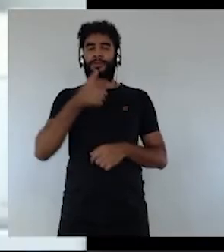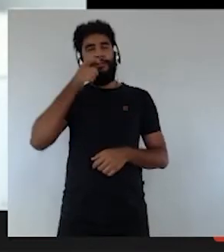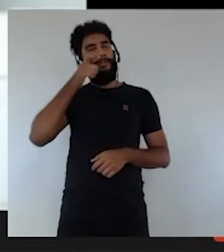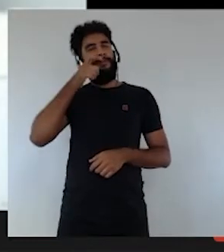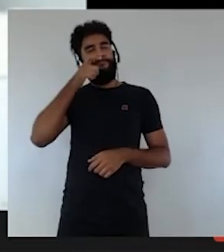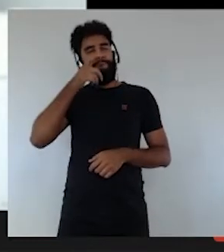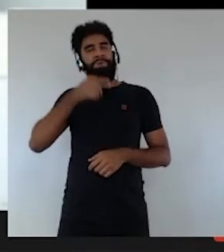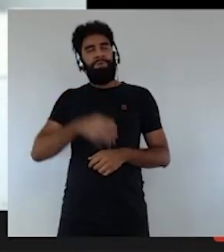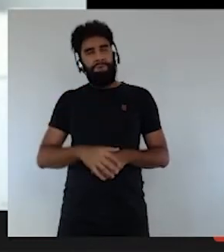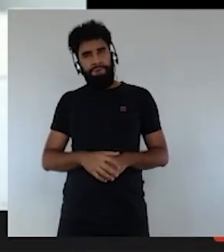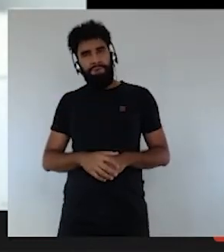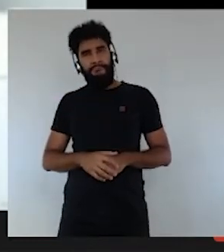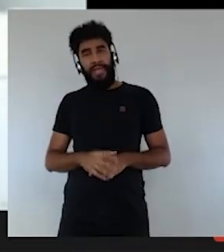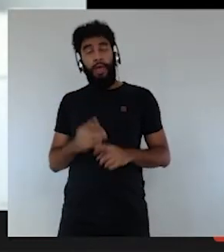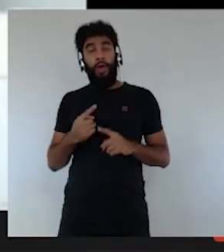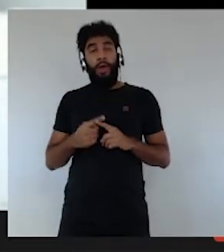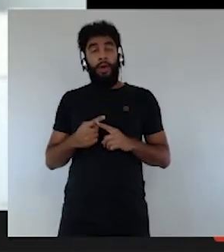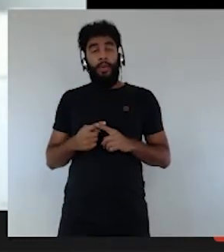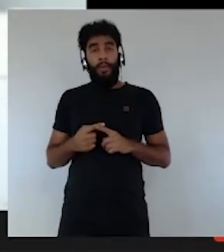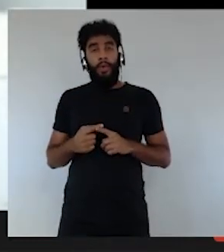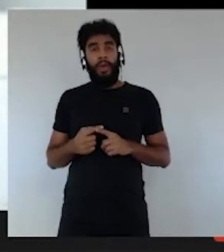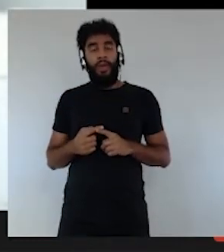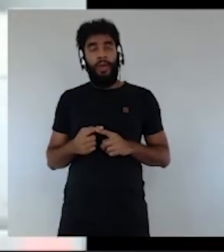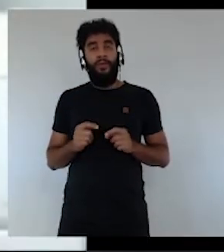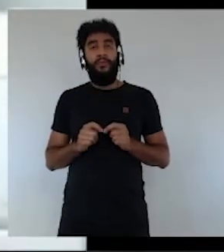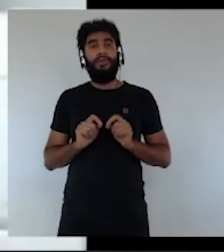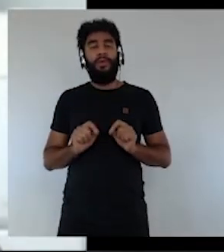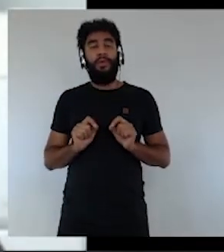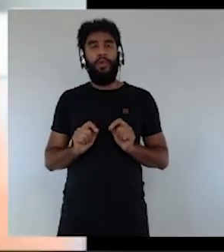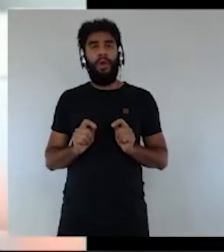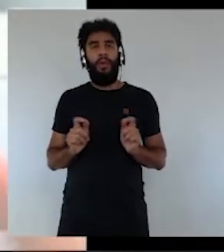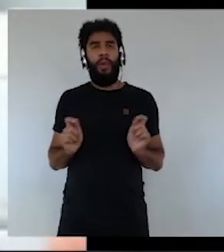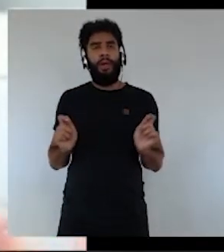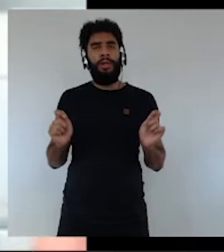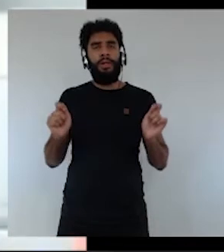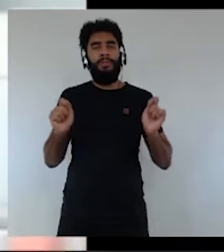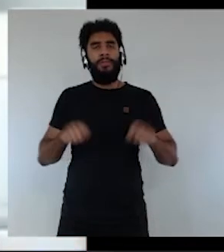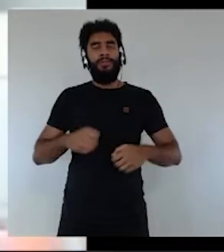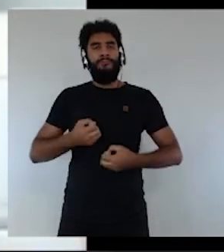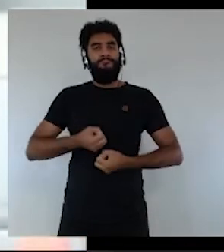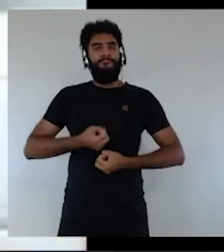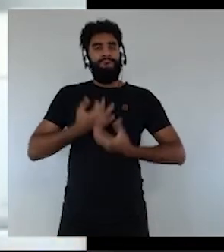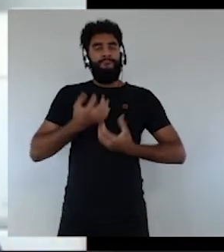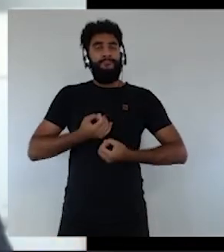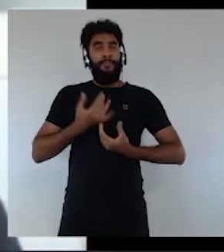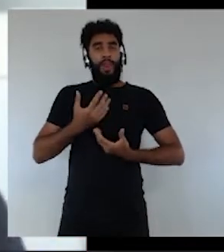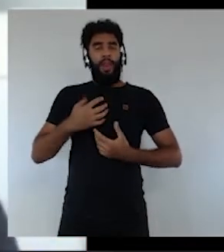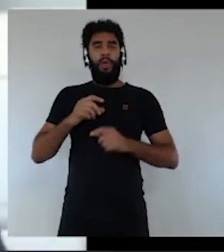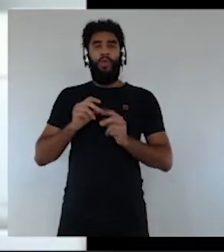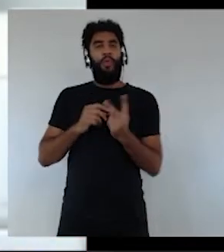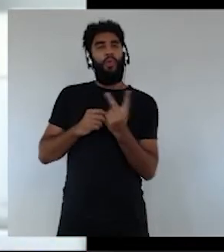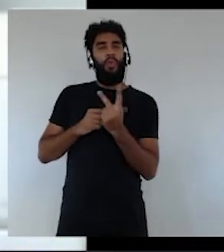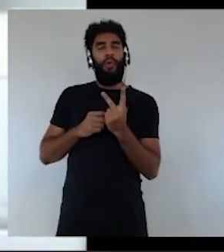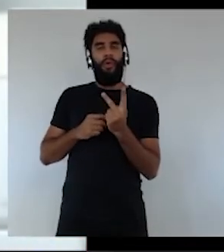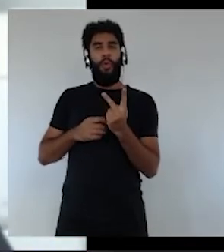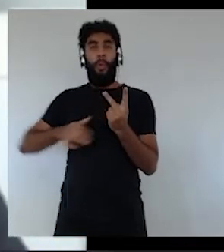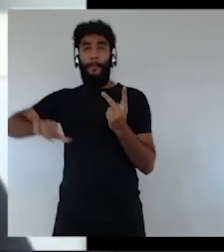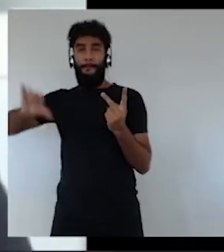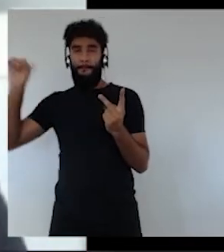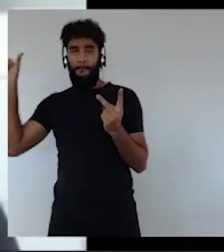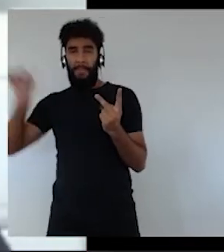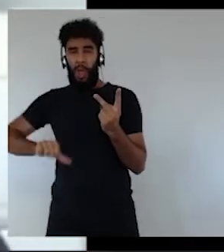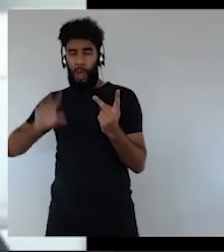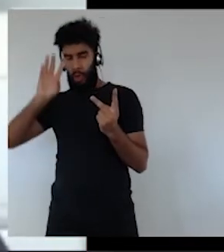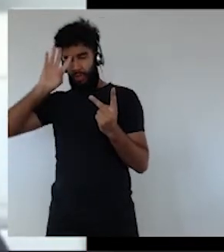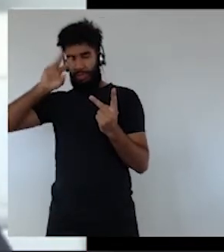pandemia foi capaz de fazer florescer o pior e o melhor que tem dentro da gente. A gente olha